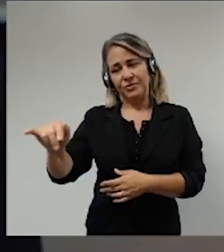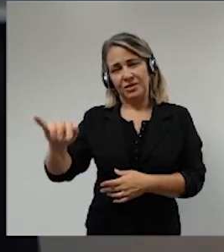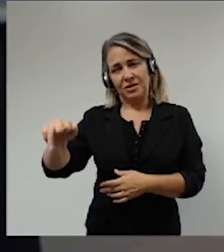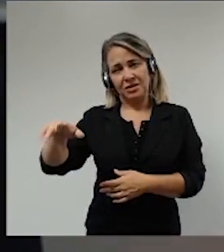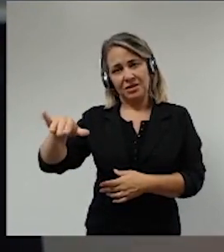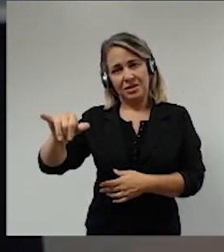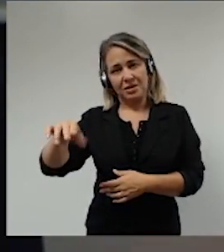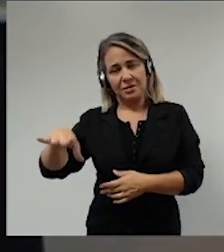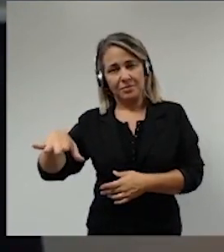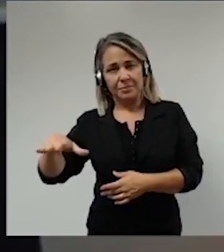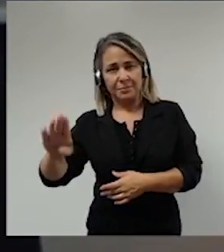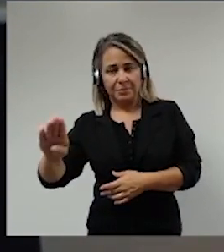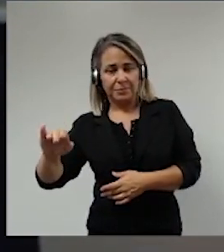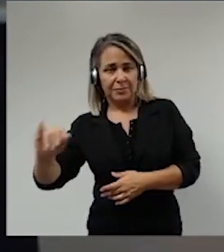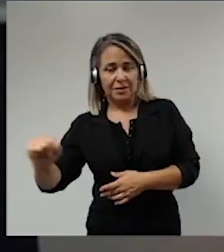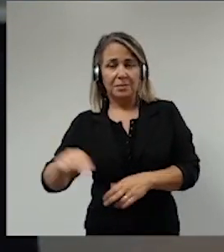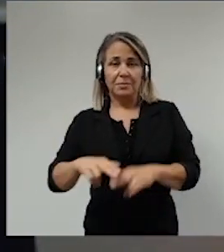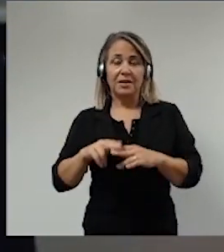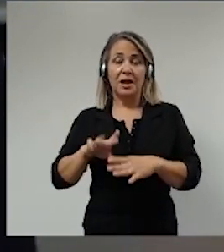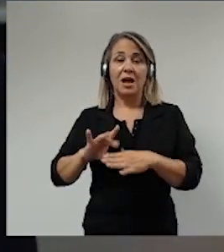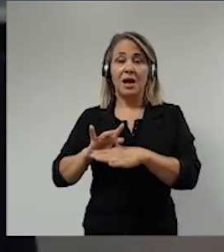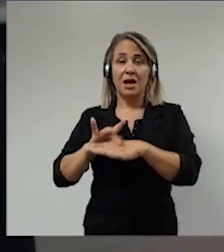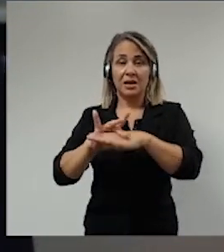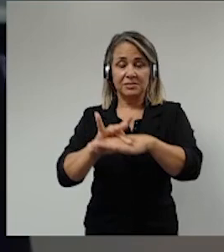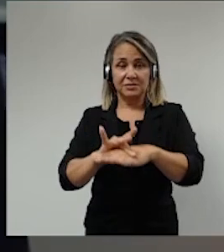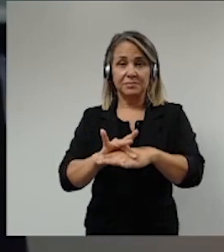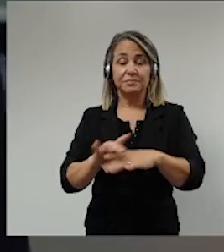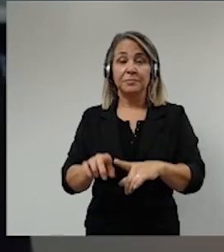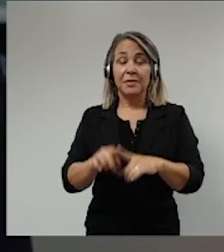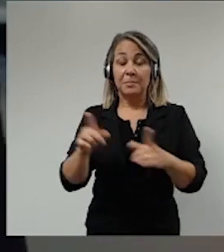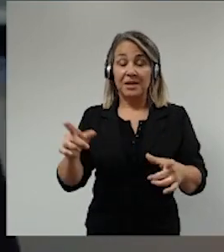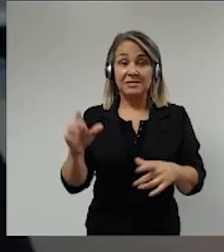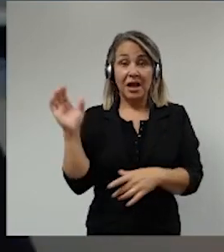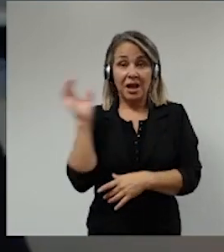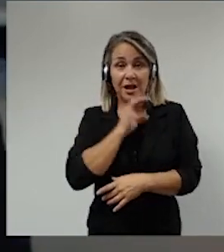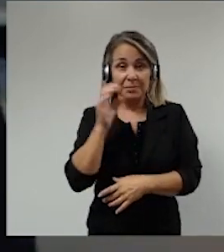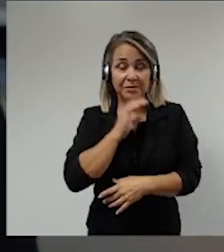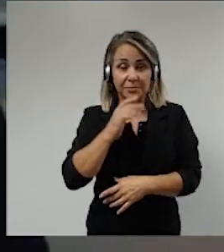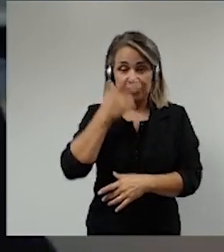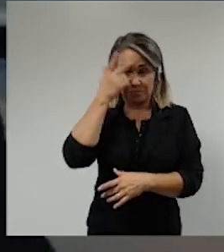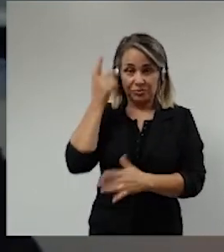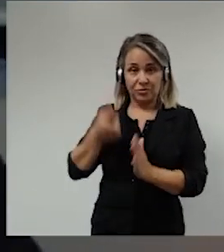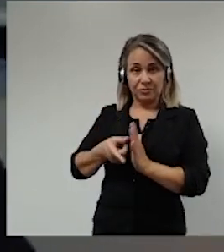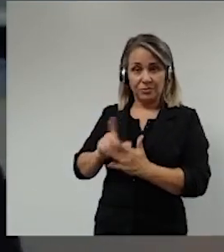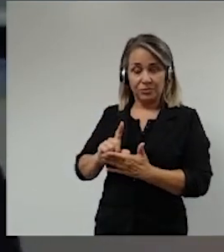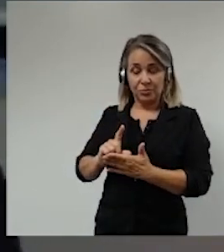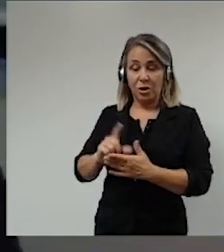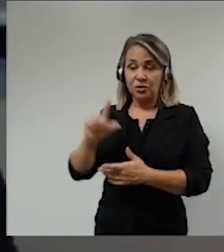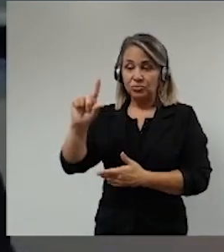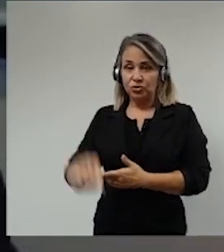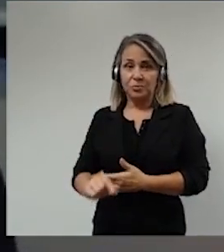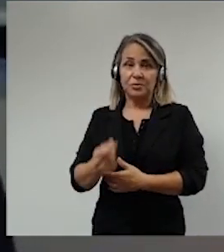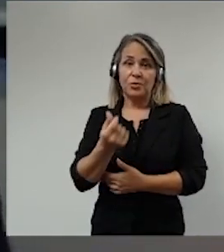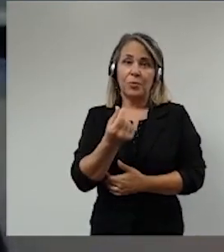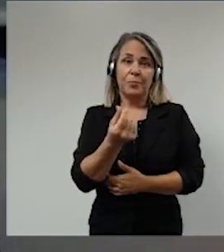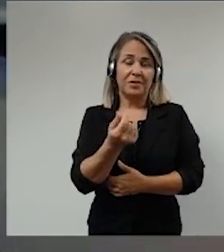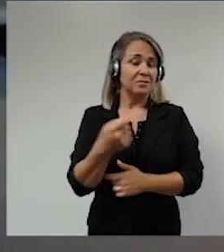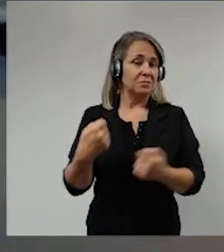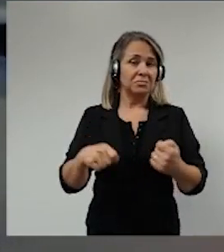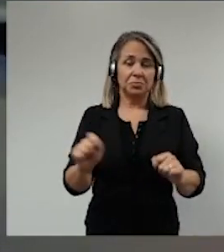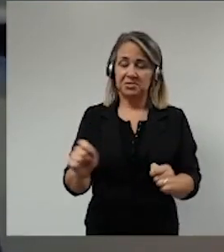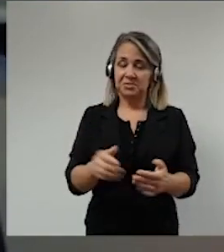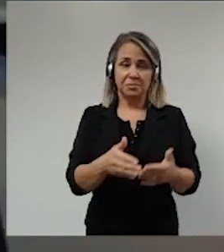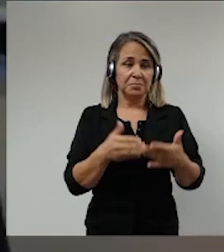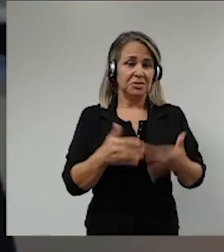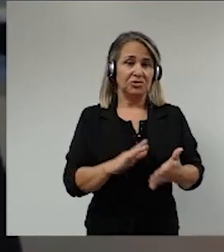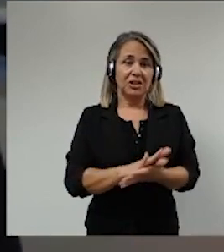pandemia HIV/AIDS. Imediatamente, o laboratório, dono da patente, retrocedeu, abaixou o preço e não foi necessária a concessão da